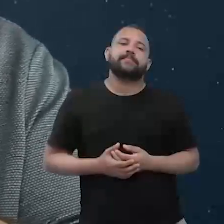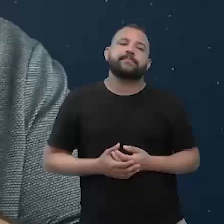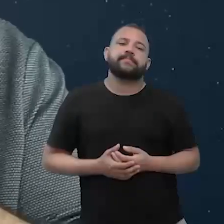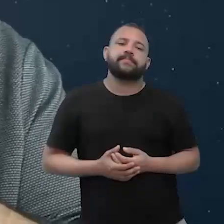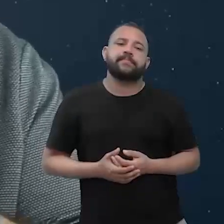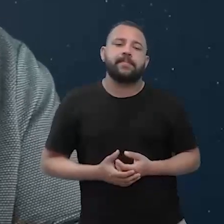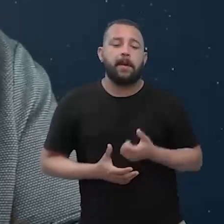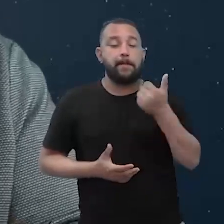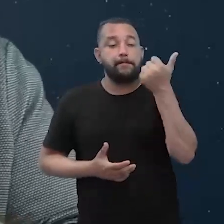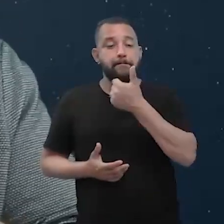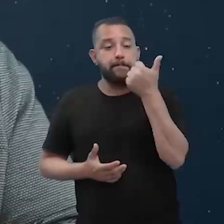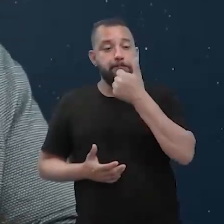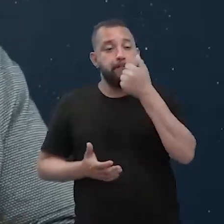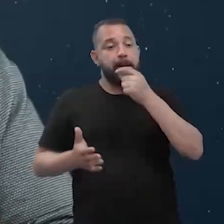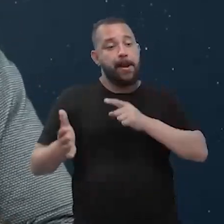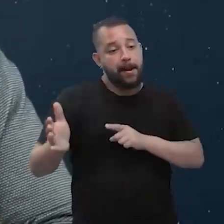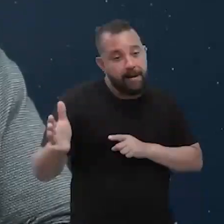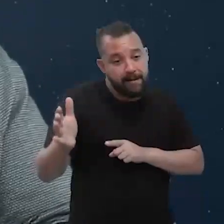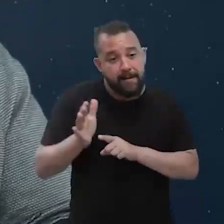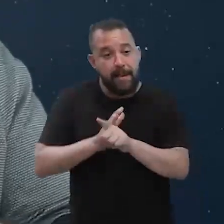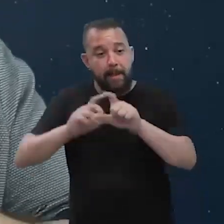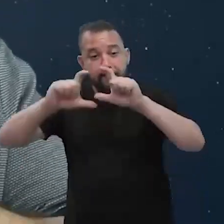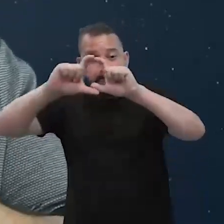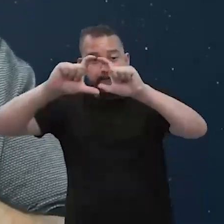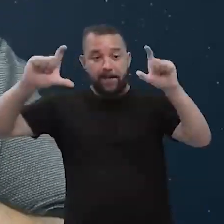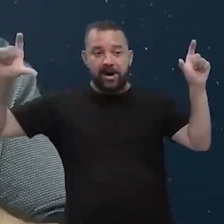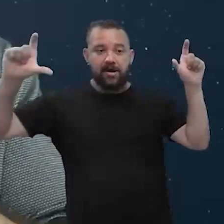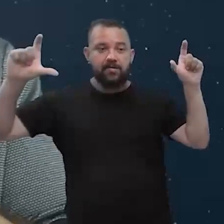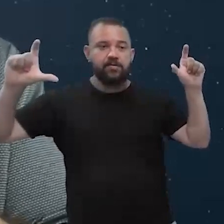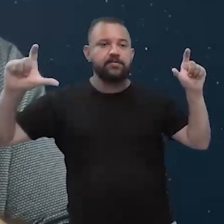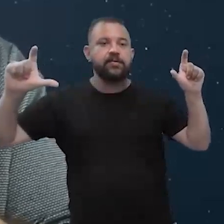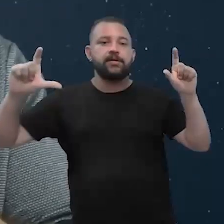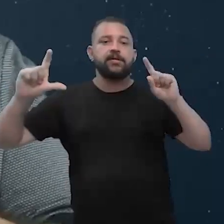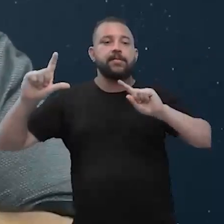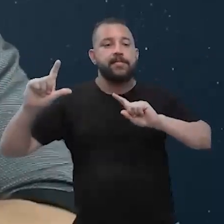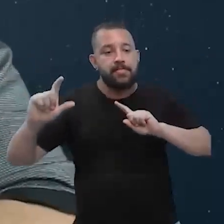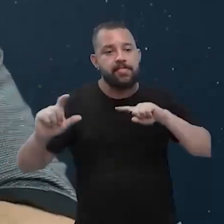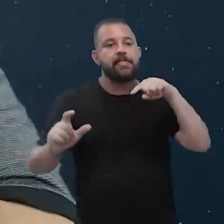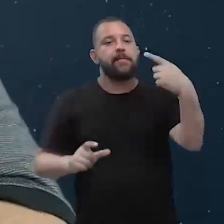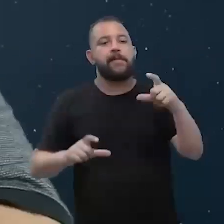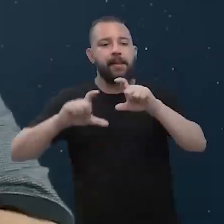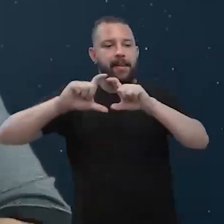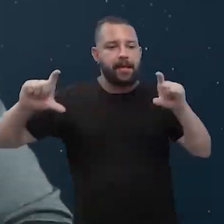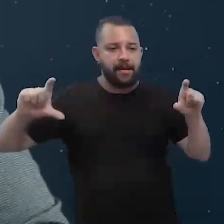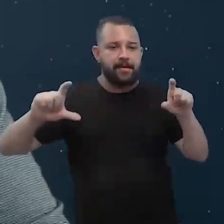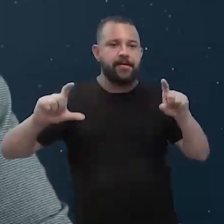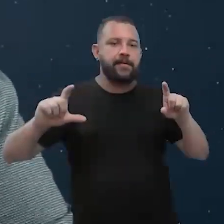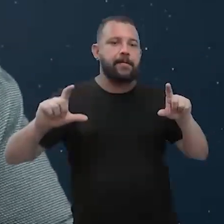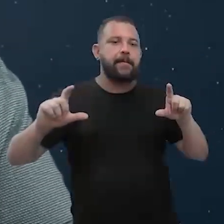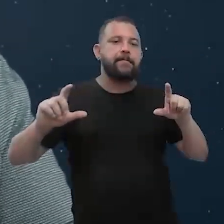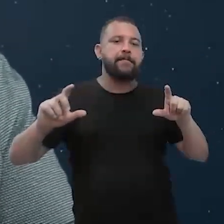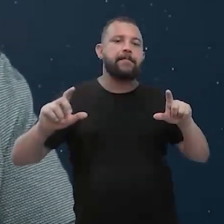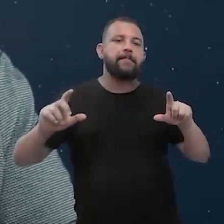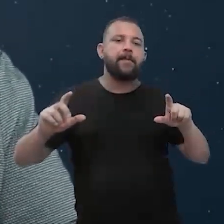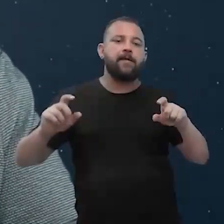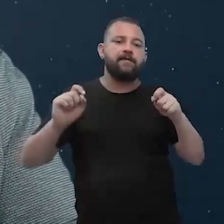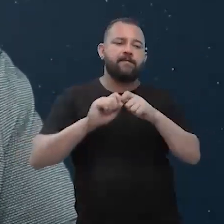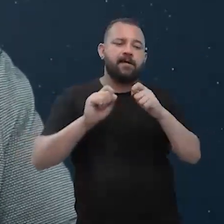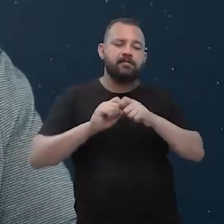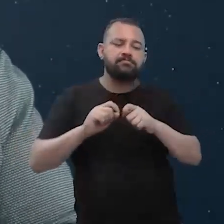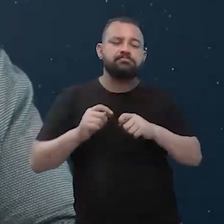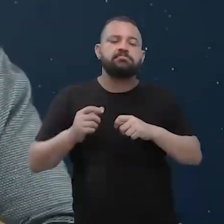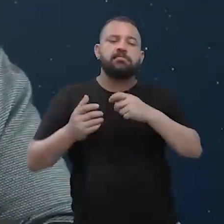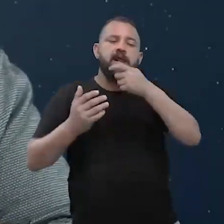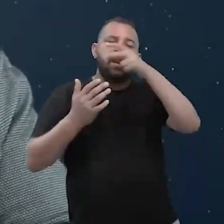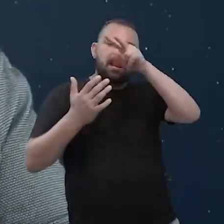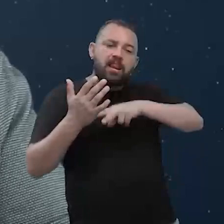Primeiro lê o enunciado da questão. Depois que fizer a leitura do enunciado, você vai e faz a análise dos textos.